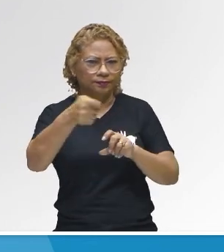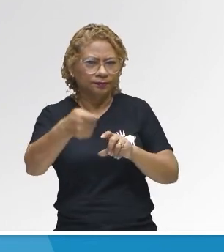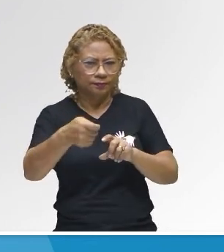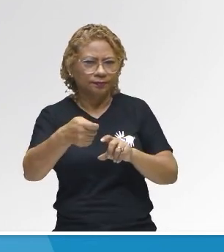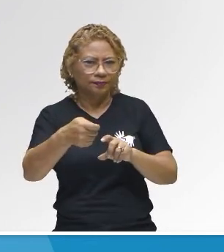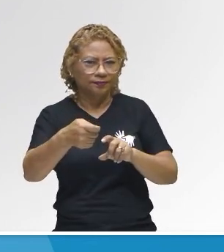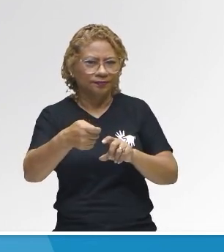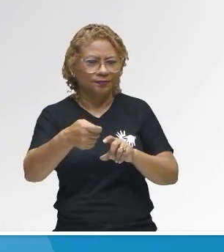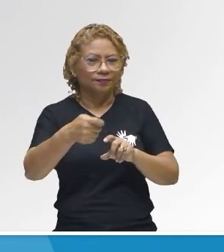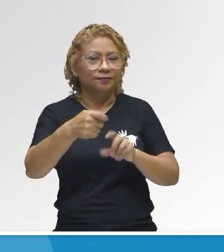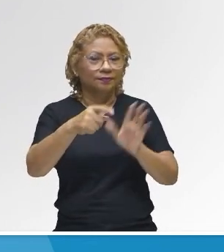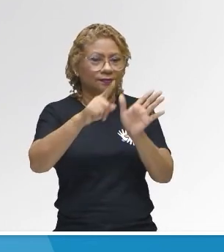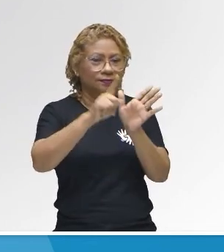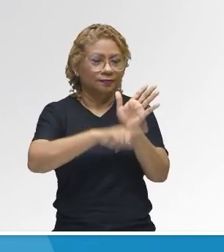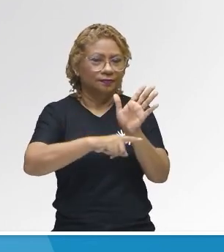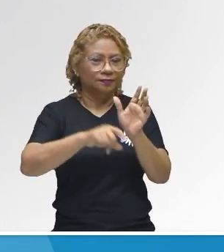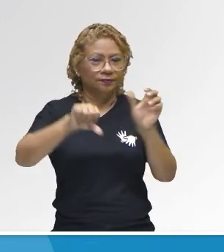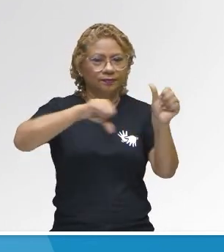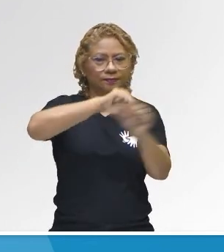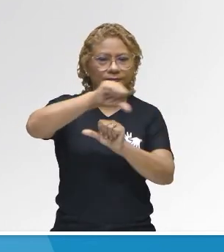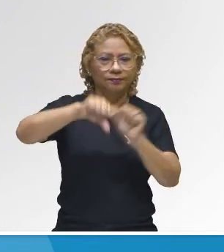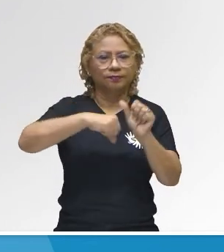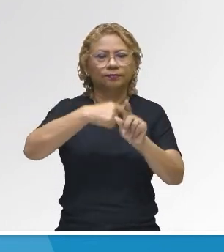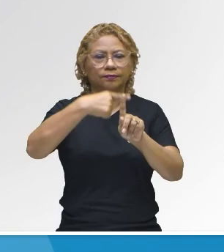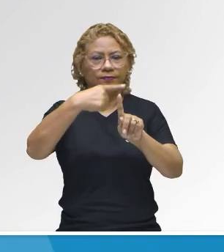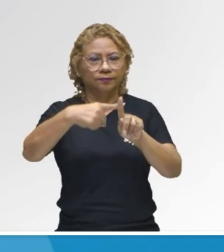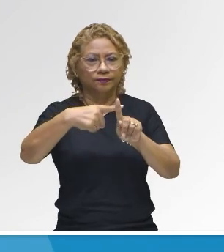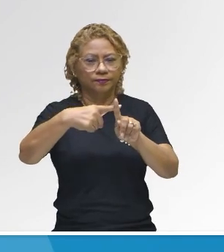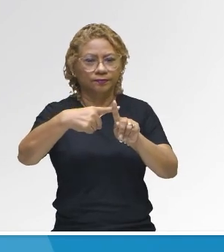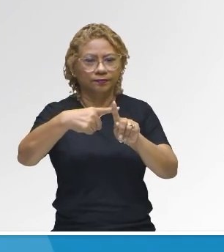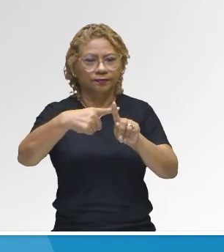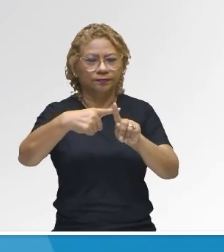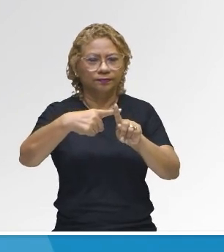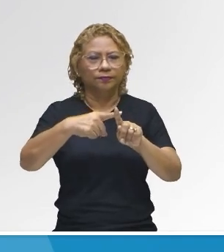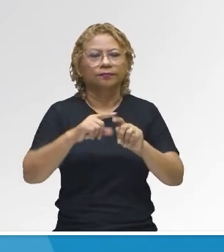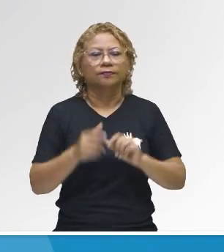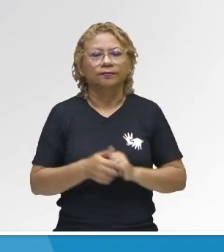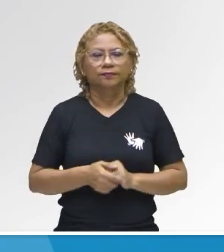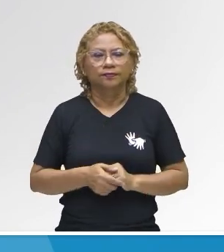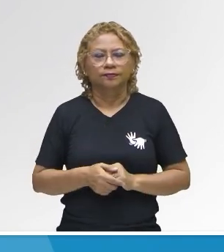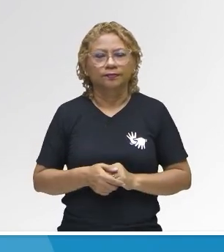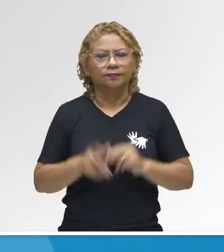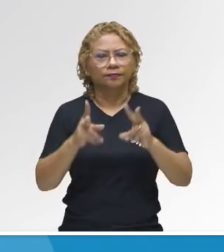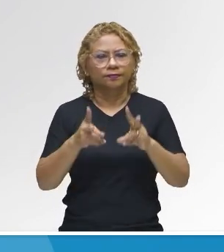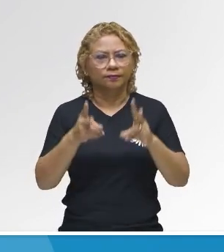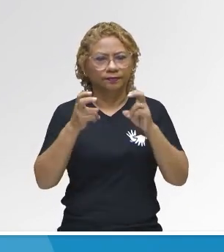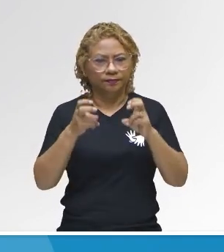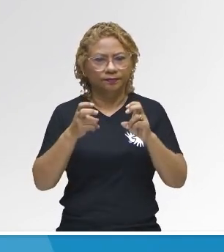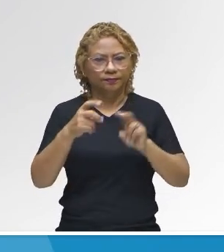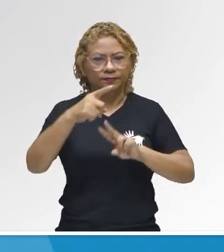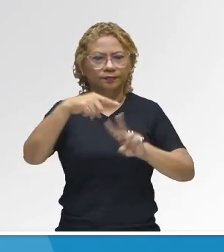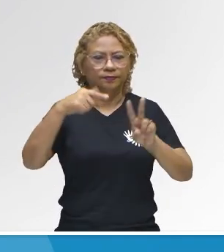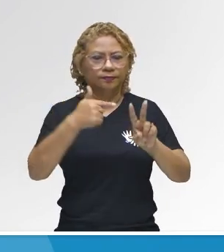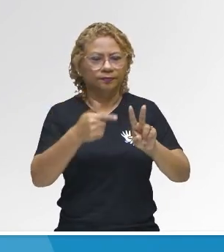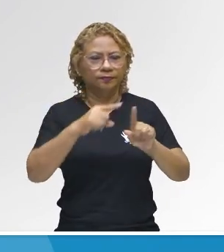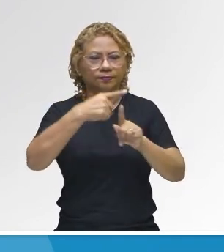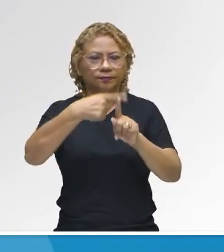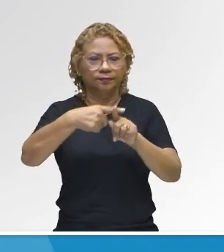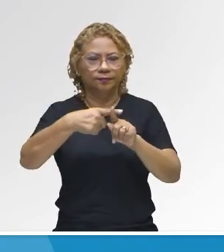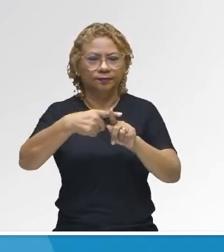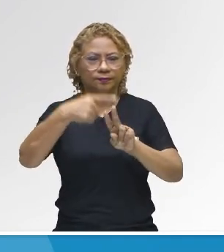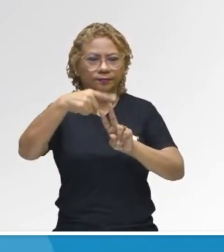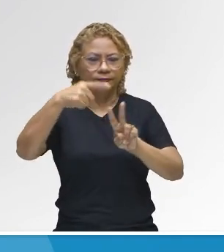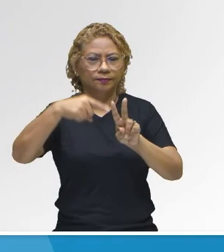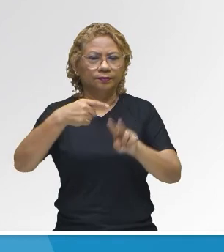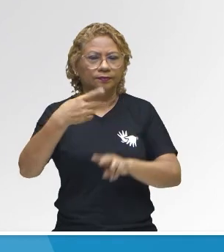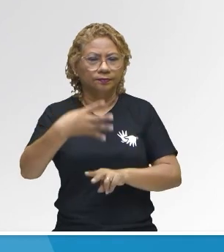membro positivo. Mais kπ. Resolvendo isso aqui, ó, π sobre 2 mais π sobre 4, isso aqui é